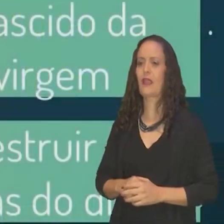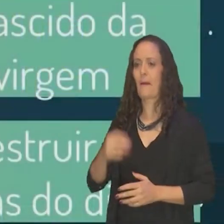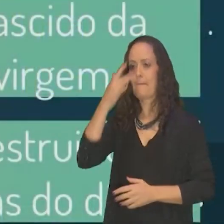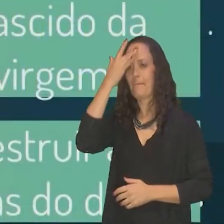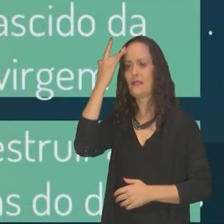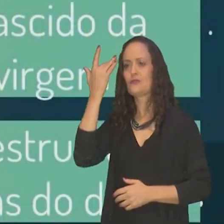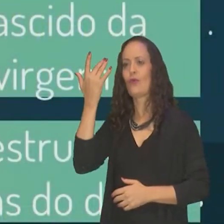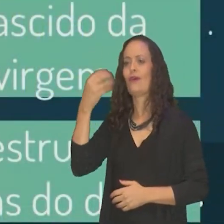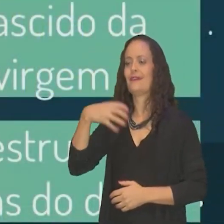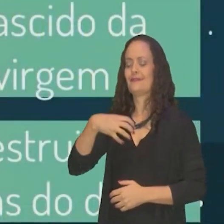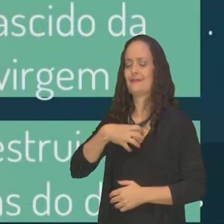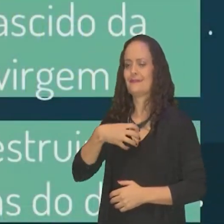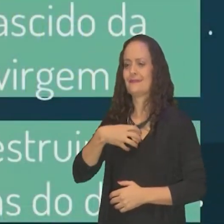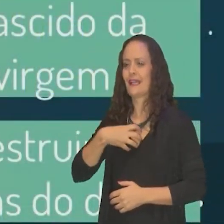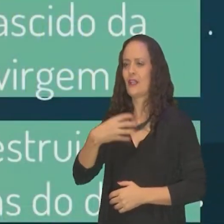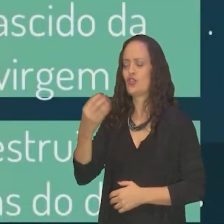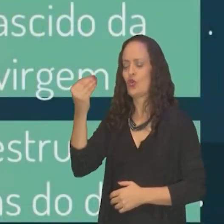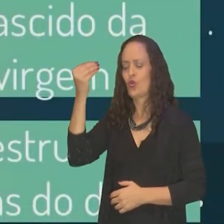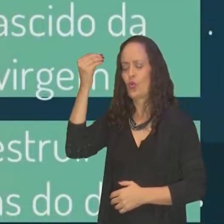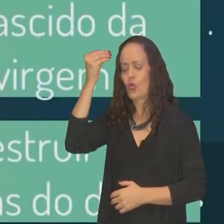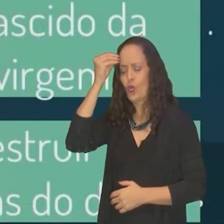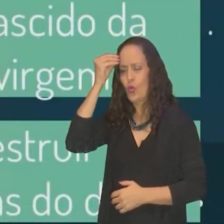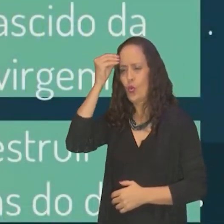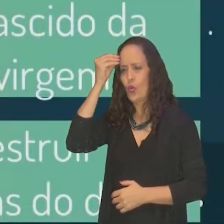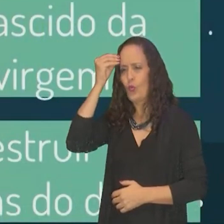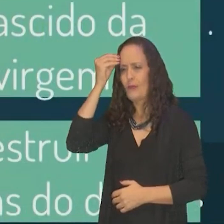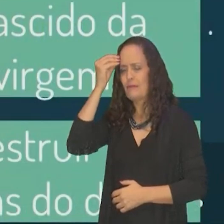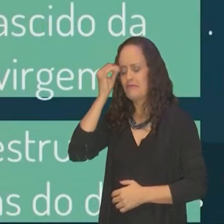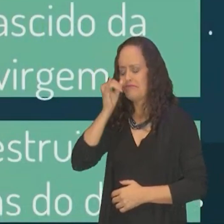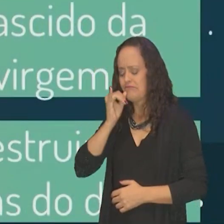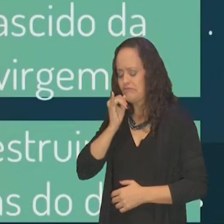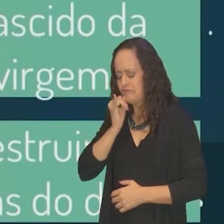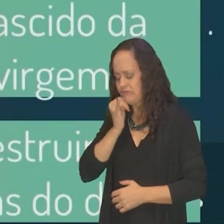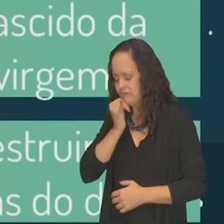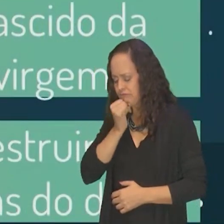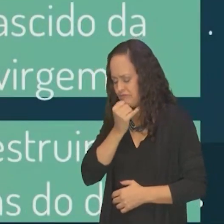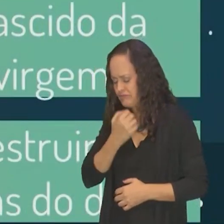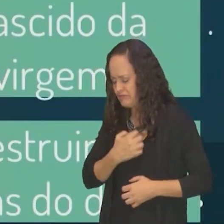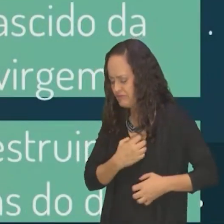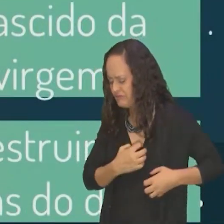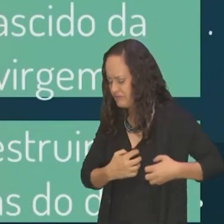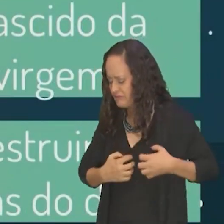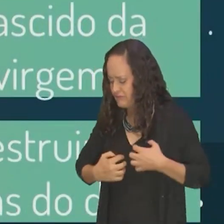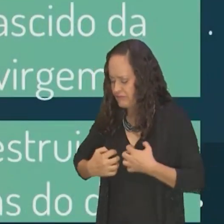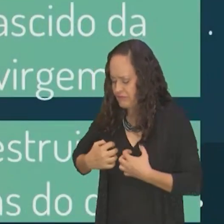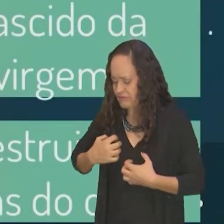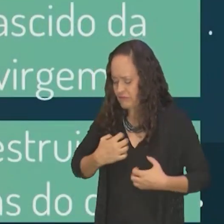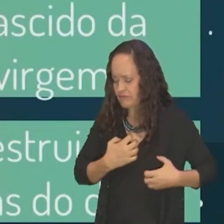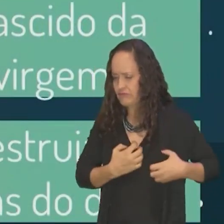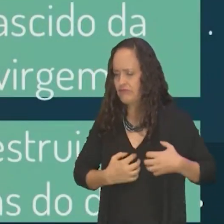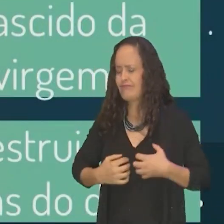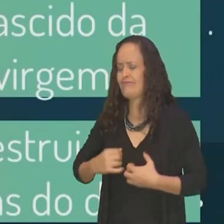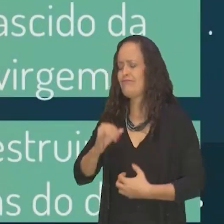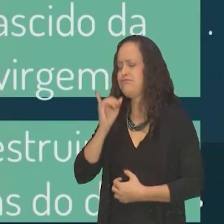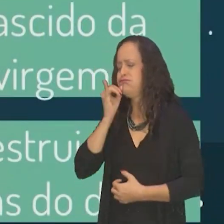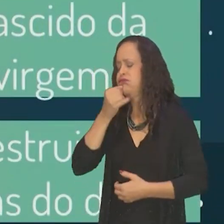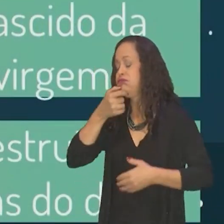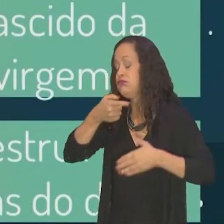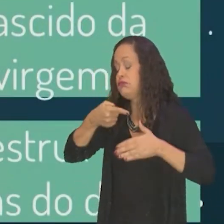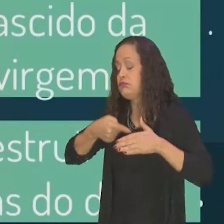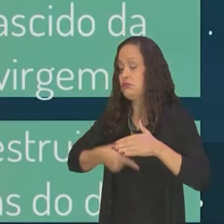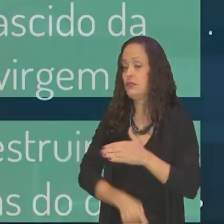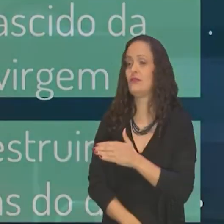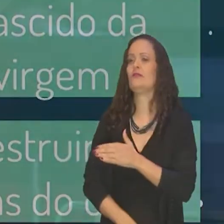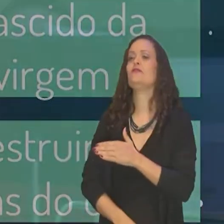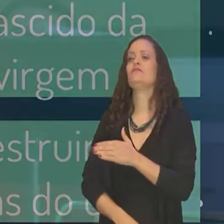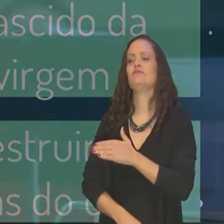culpa, ele sente frustração, ele sente remorso, ele sente tristeza, ele